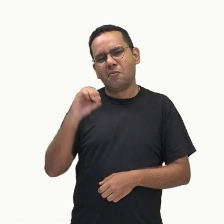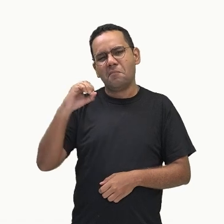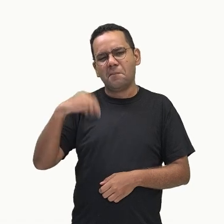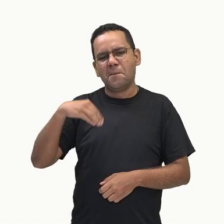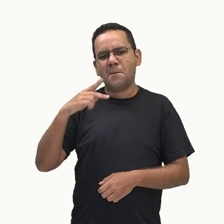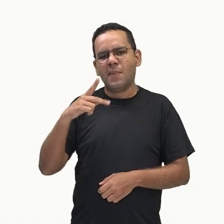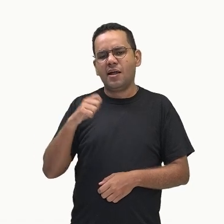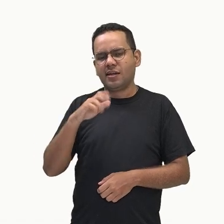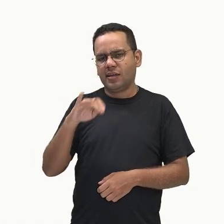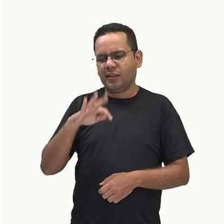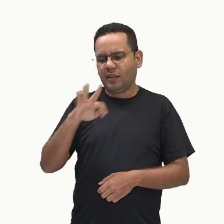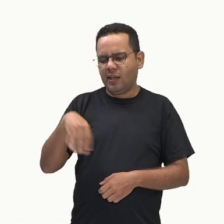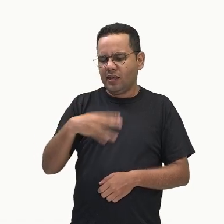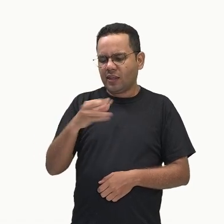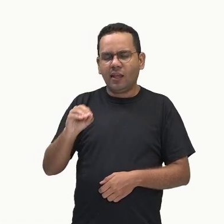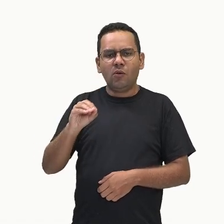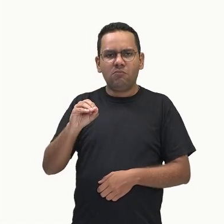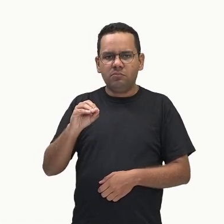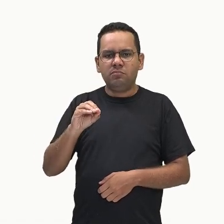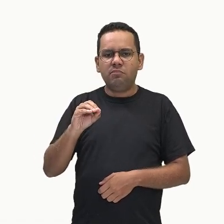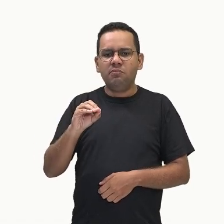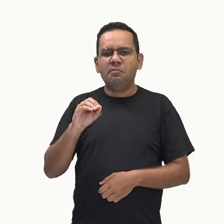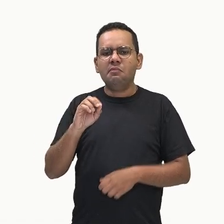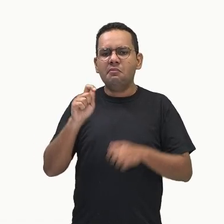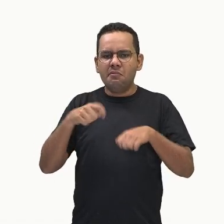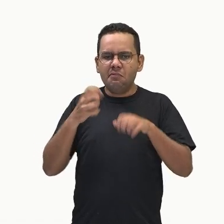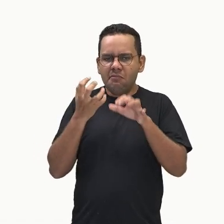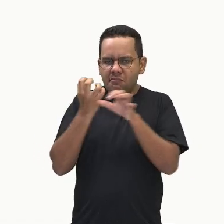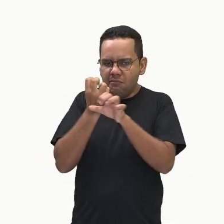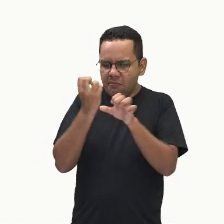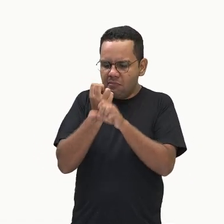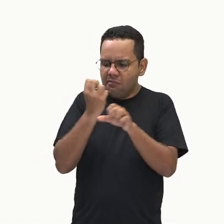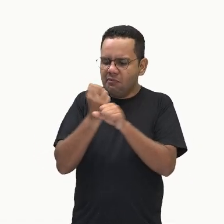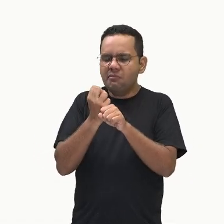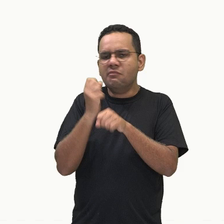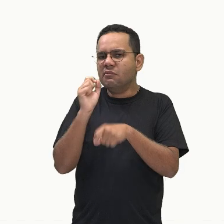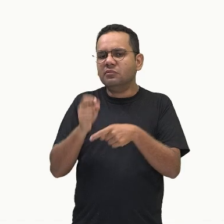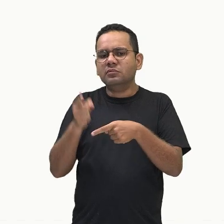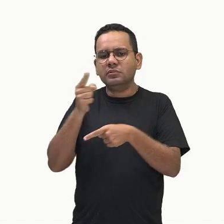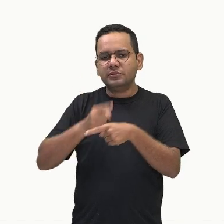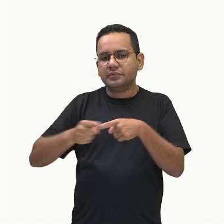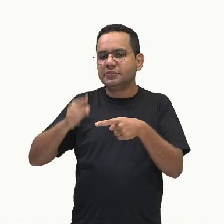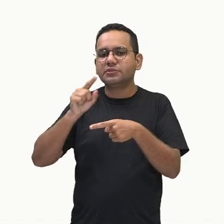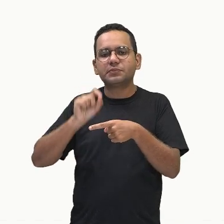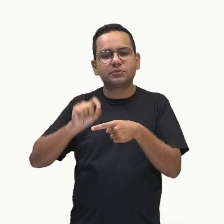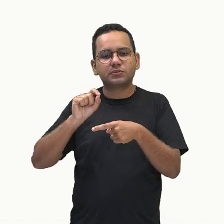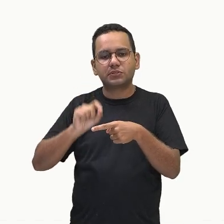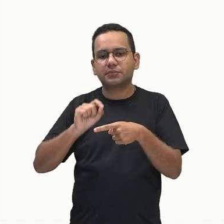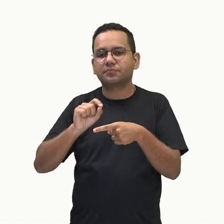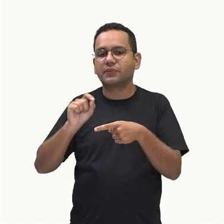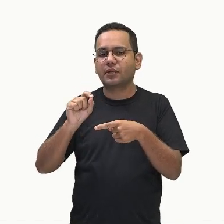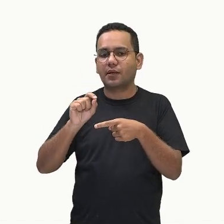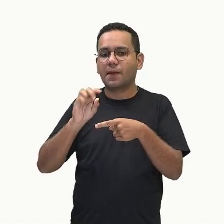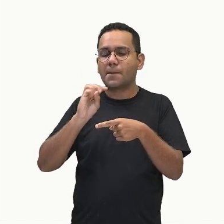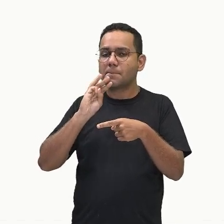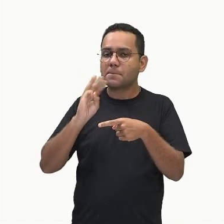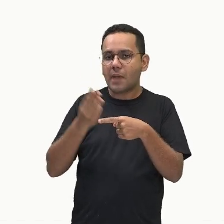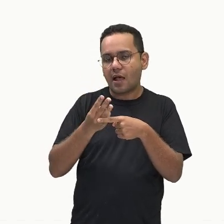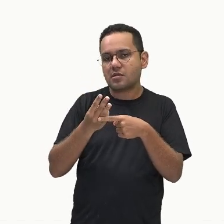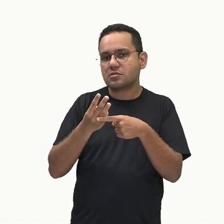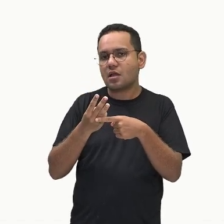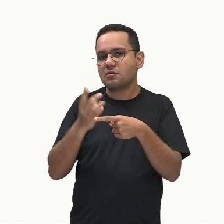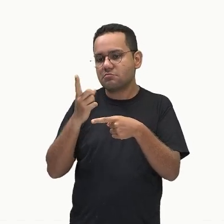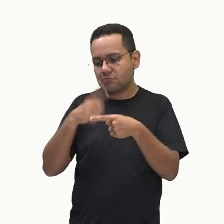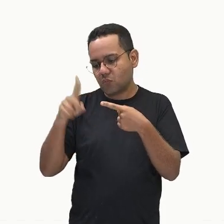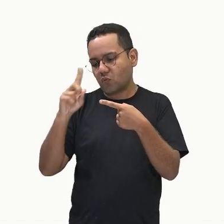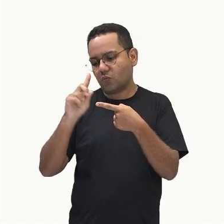compactação da matéria e é calculada dividindo-se a massa pelo volume. Presta atenção aqui, tá bom?